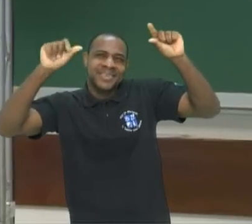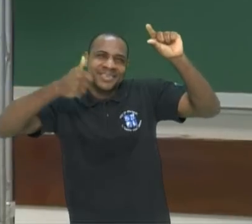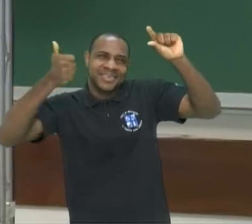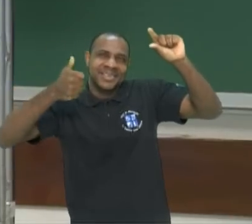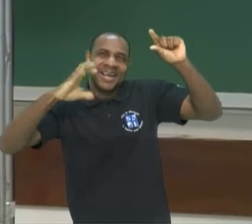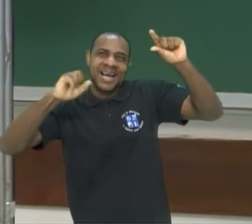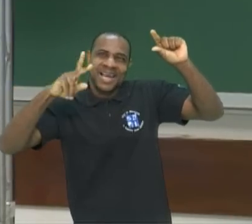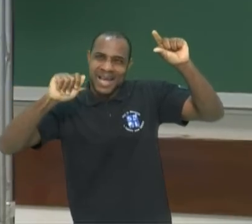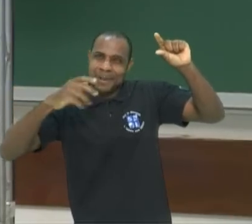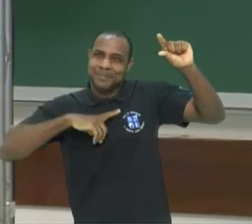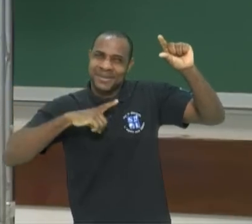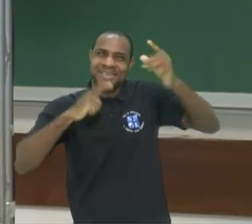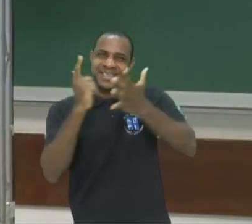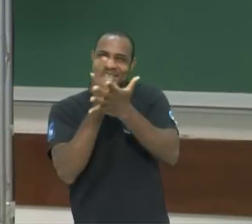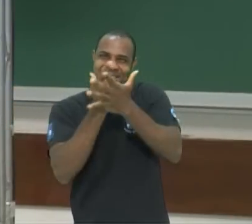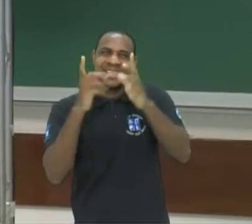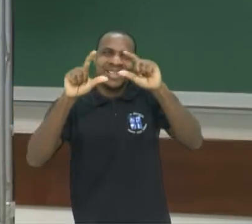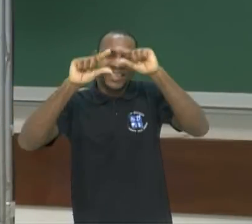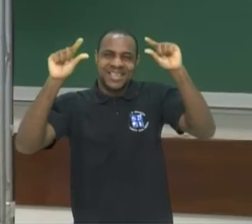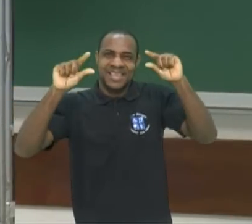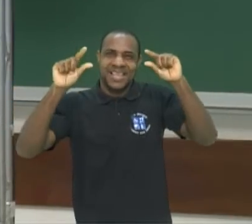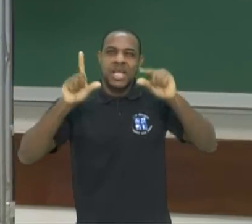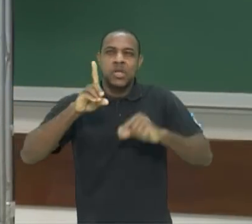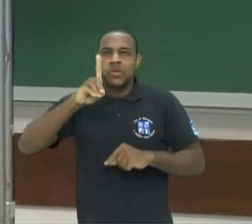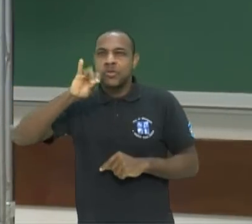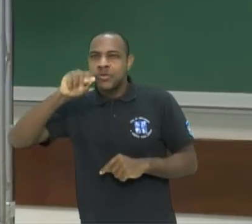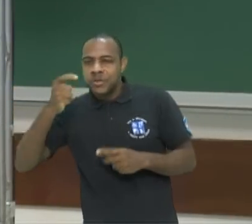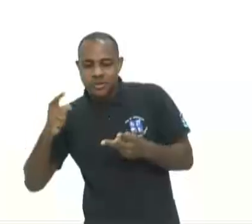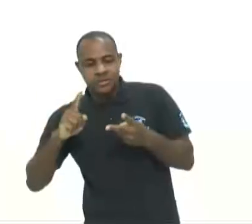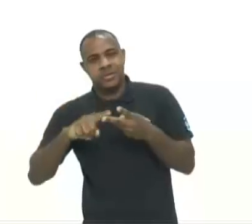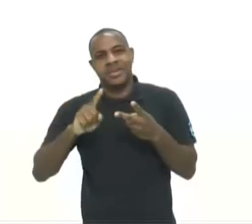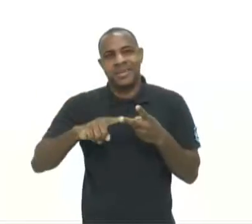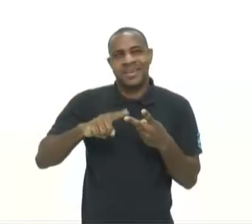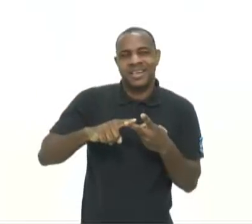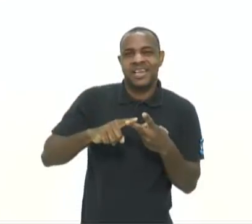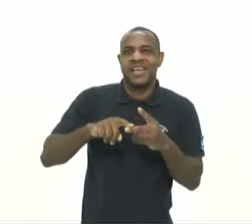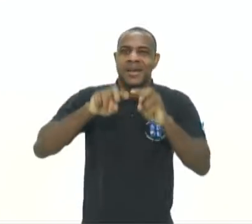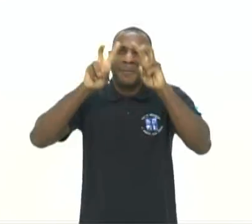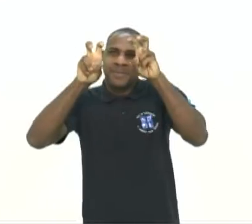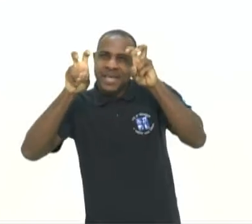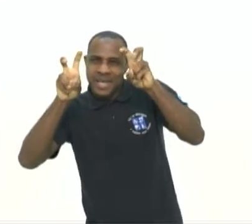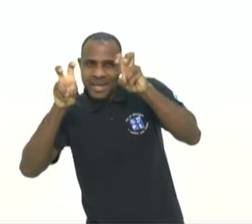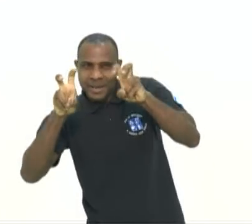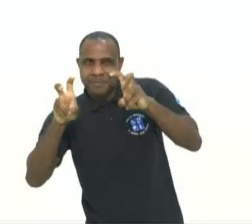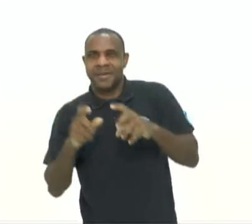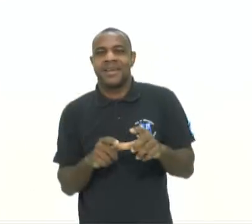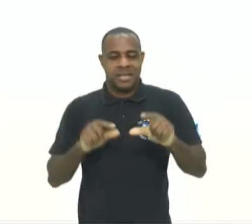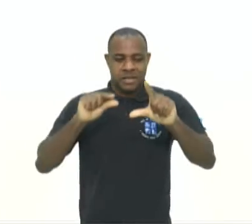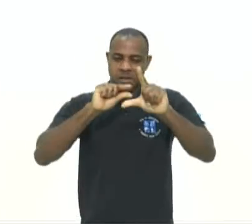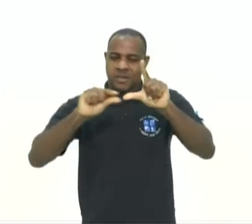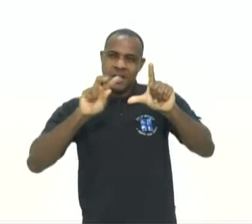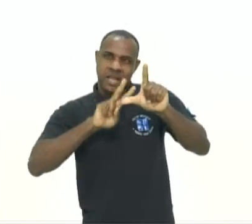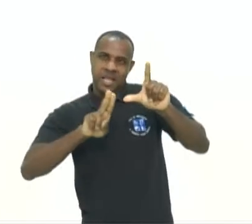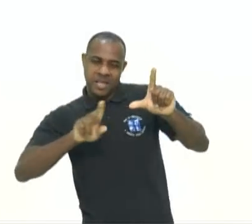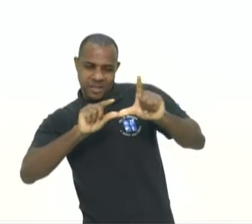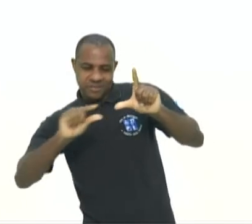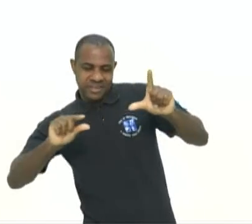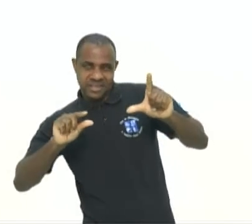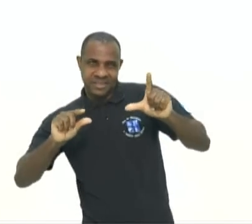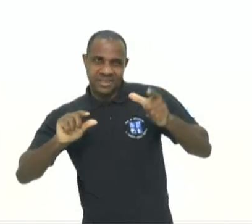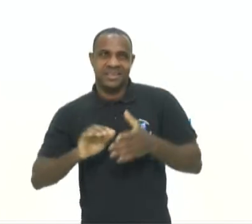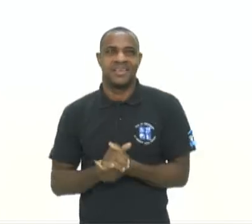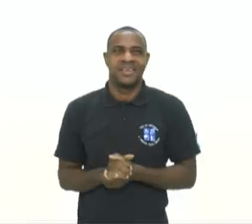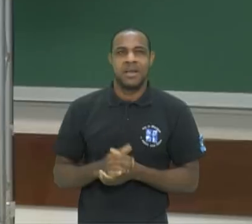a data, títulos, imagens, legendas, chamadas, manchete e